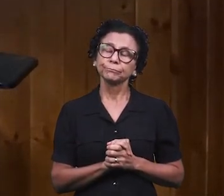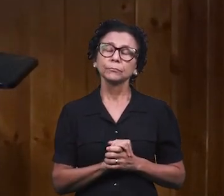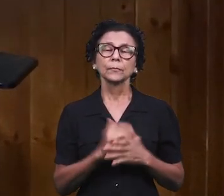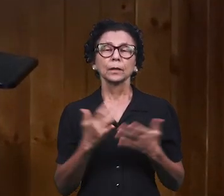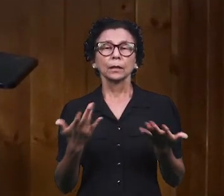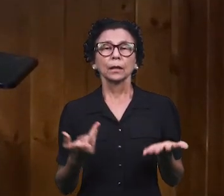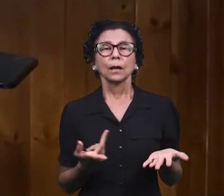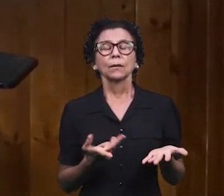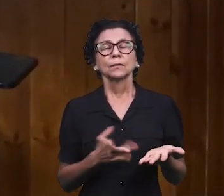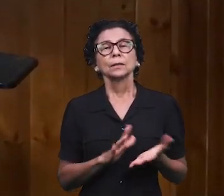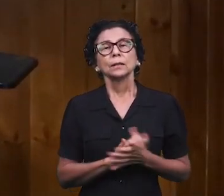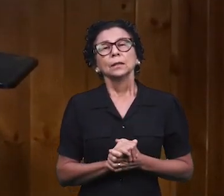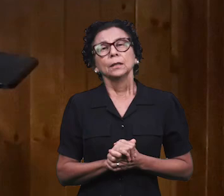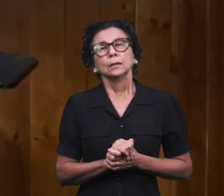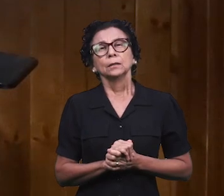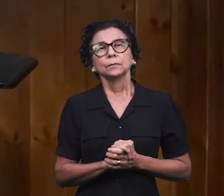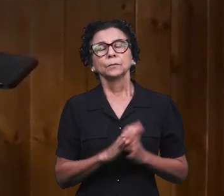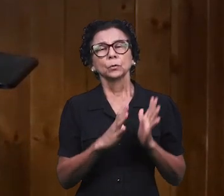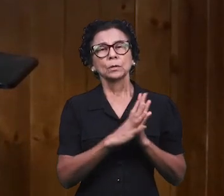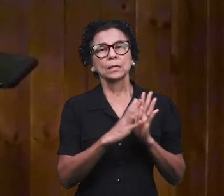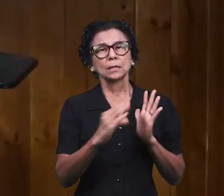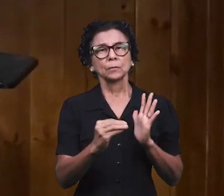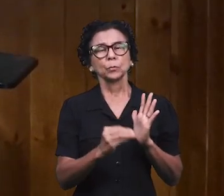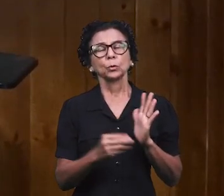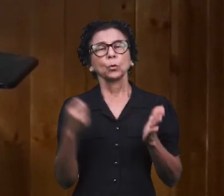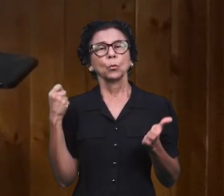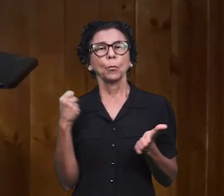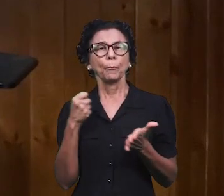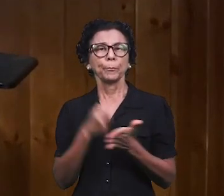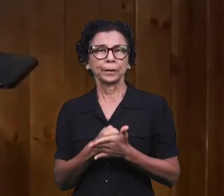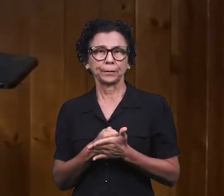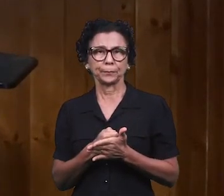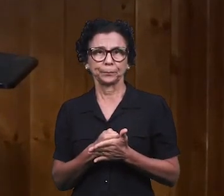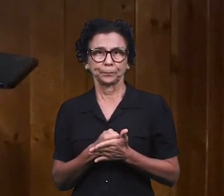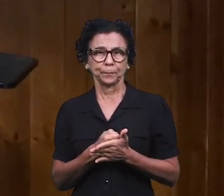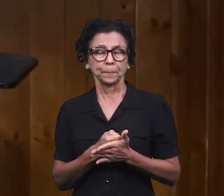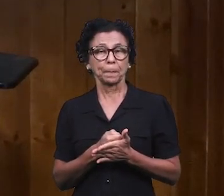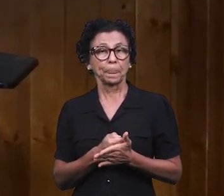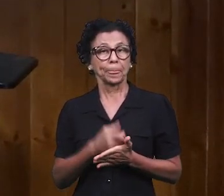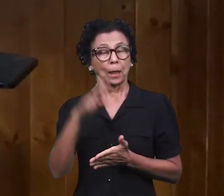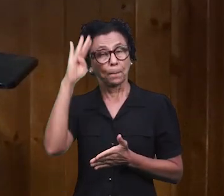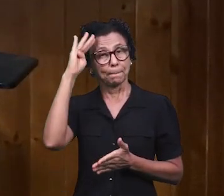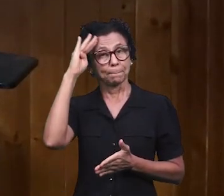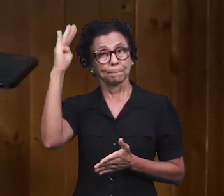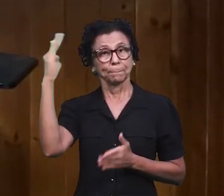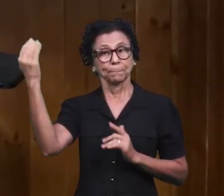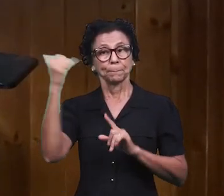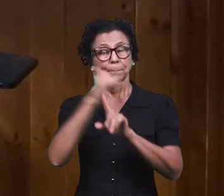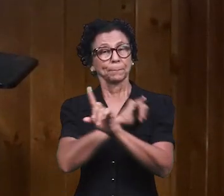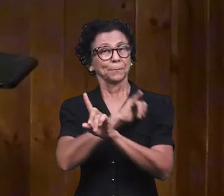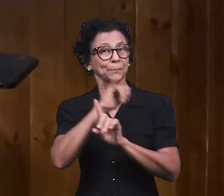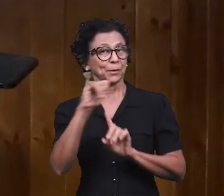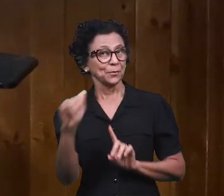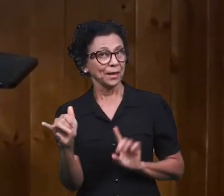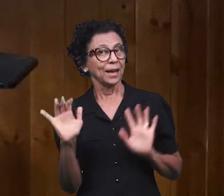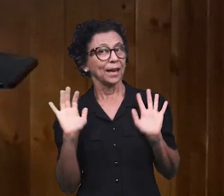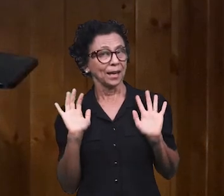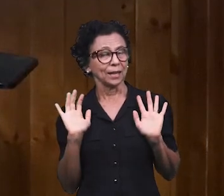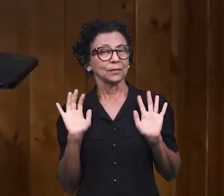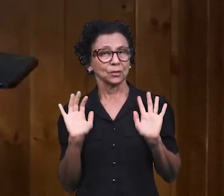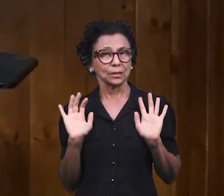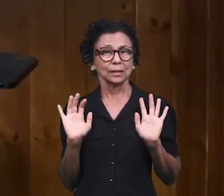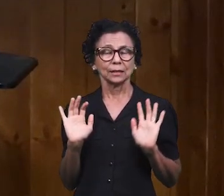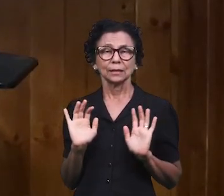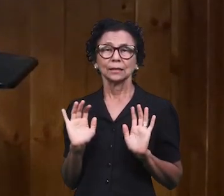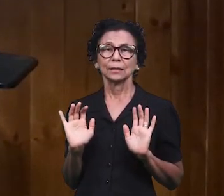de Israel, mas para nós o que interessa é a parte profética que atingirá nós, como